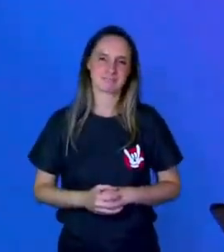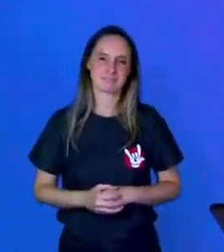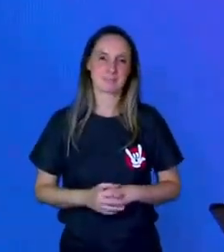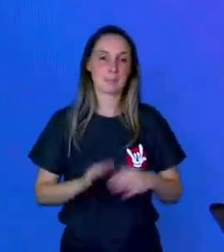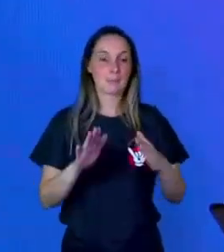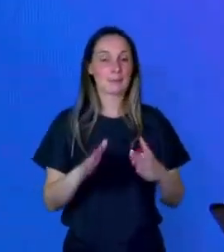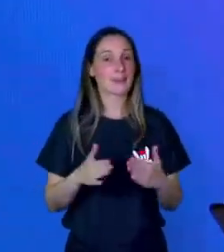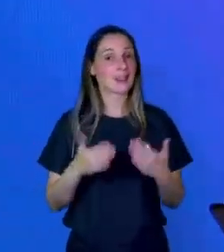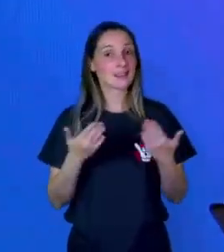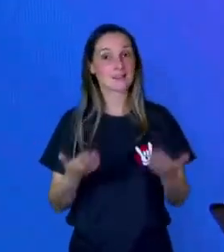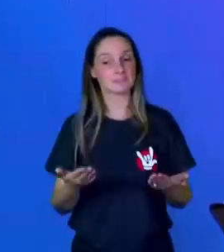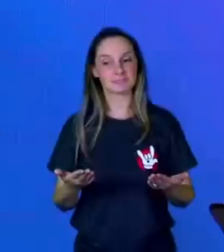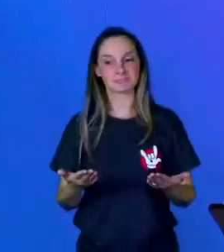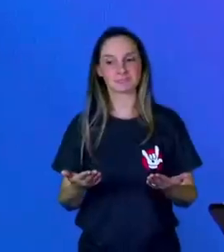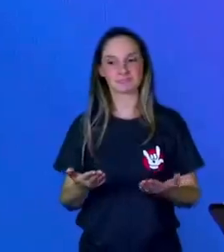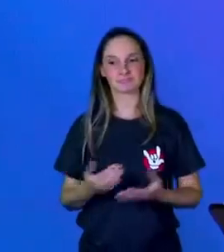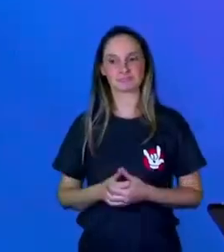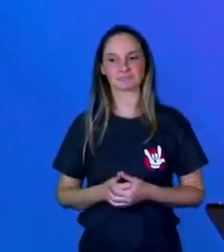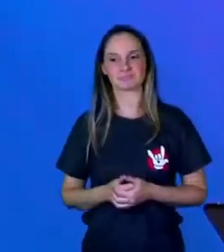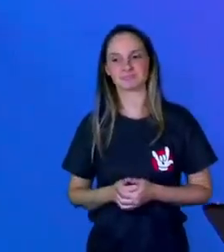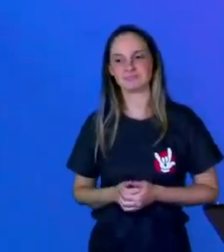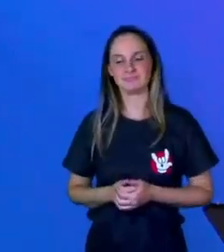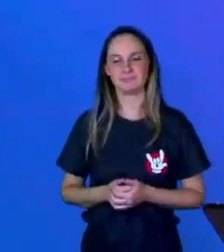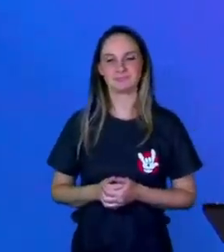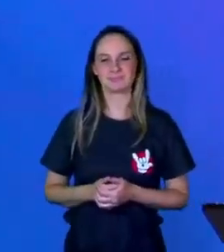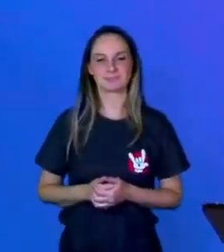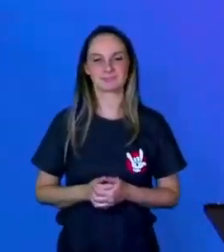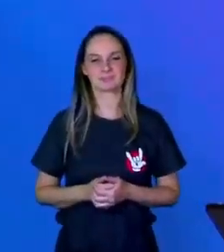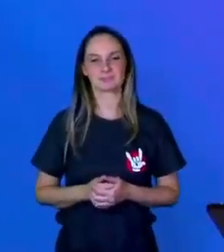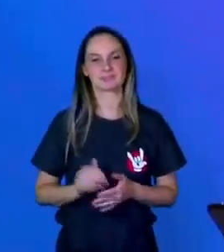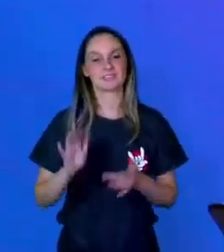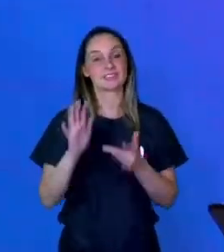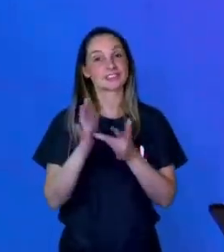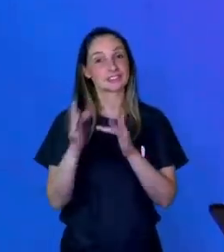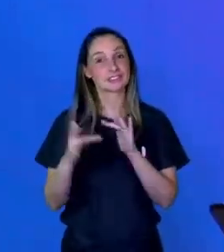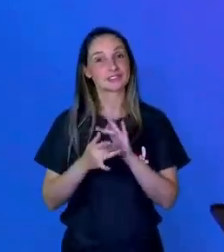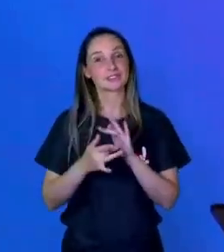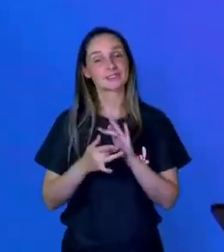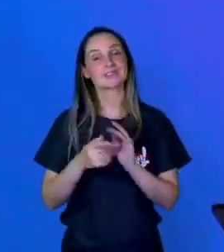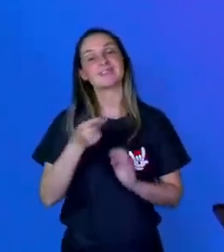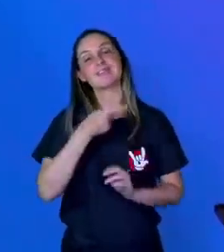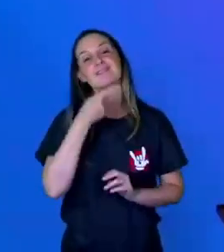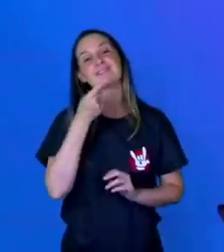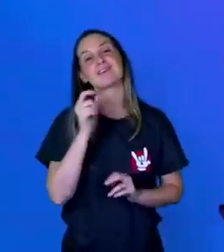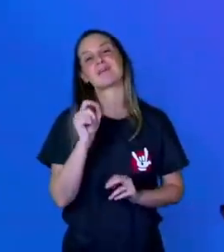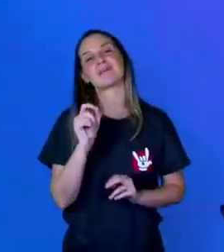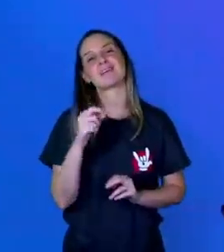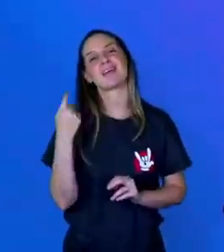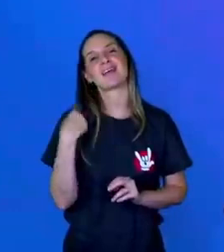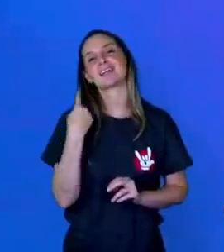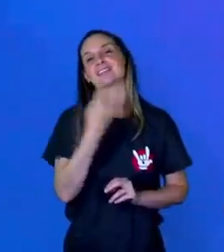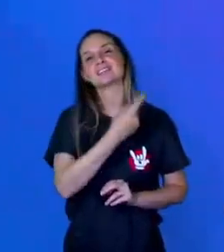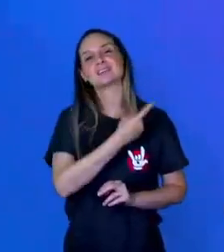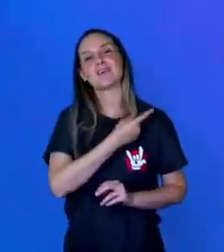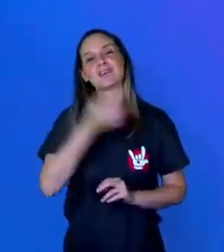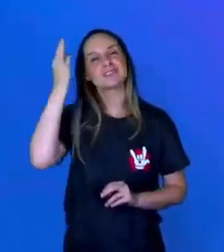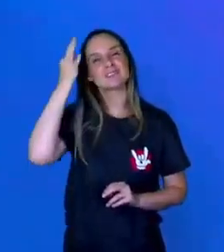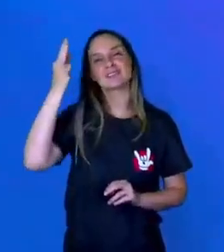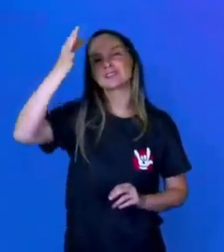e do nada, Jesus fala que nós seríamos revestidos de poder do alto. Repete comigo: do